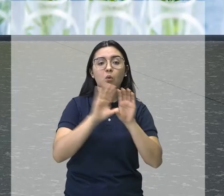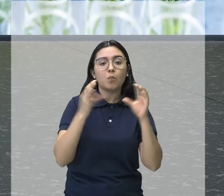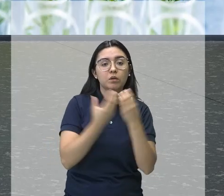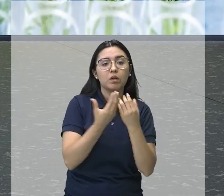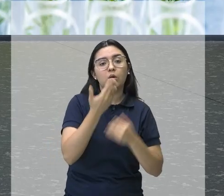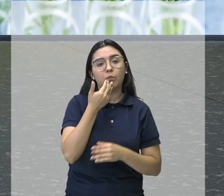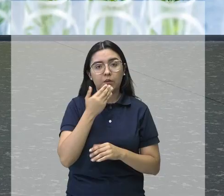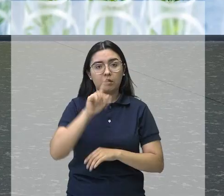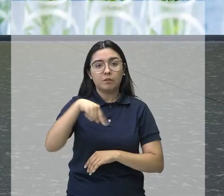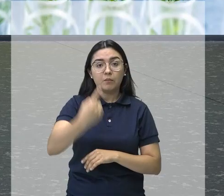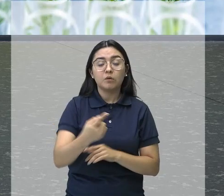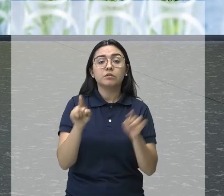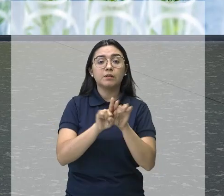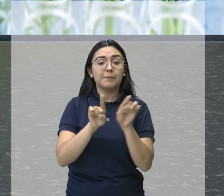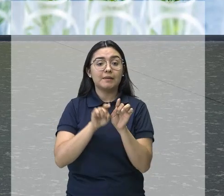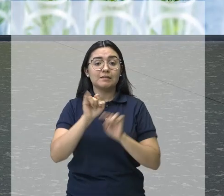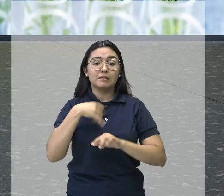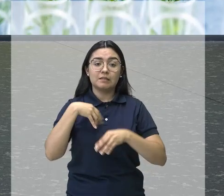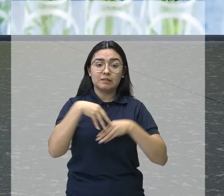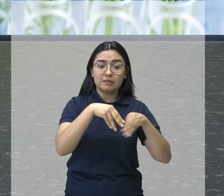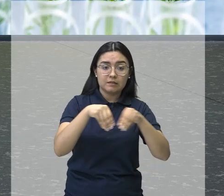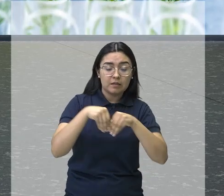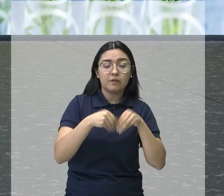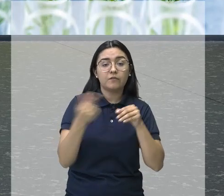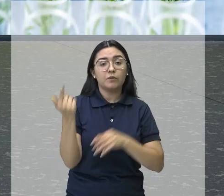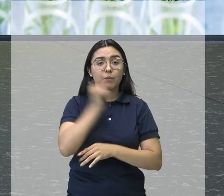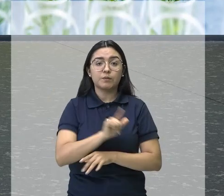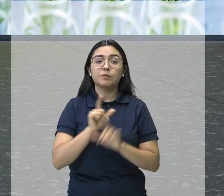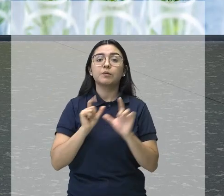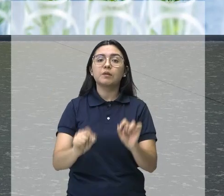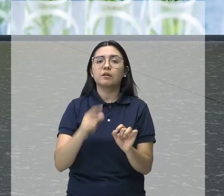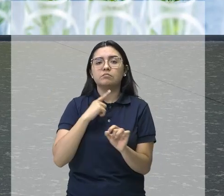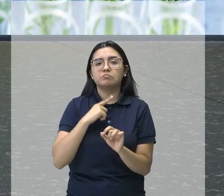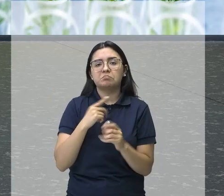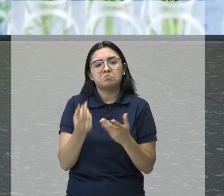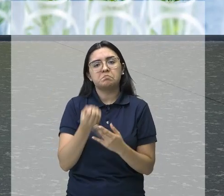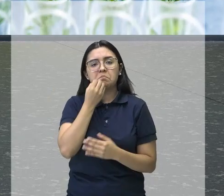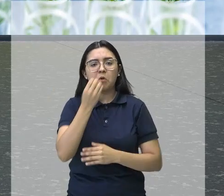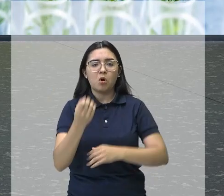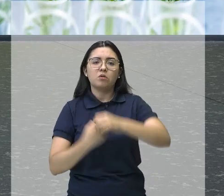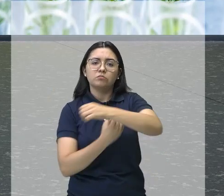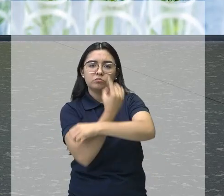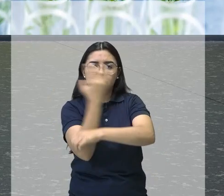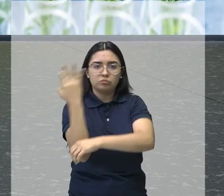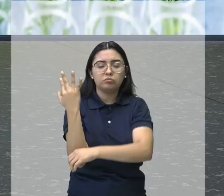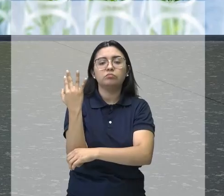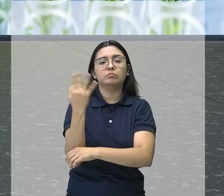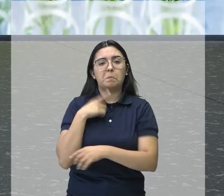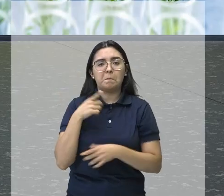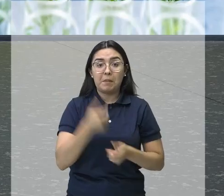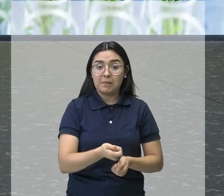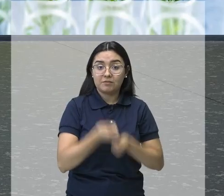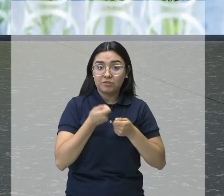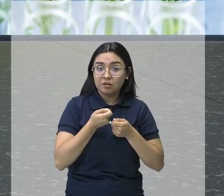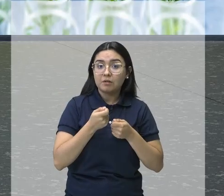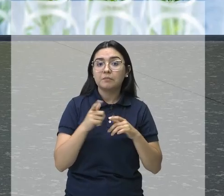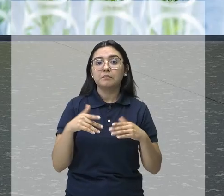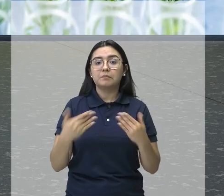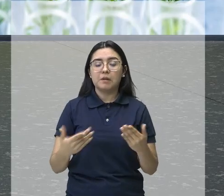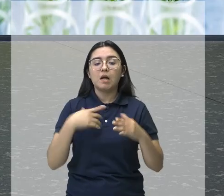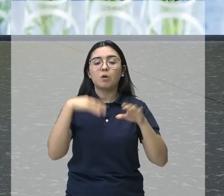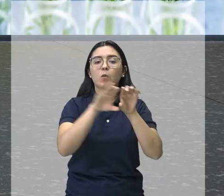estão próximas, se esta terra vai conseguir dar um pé de banana, uma macaxeira para